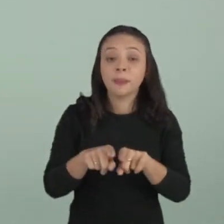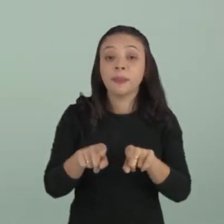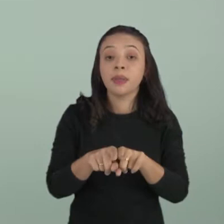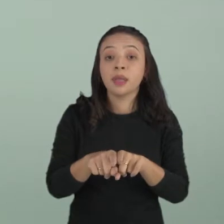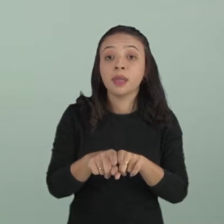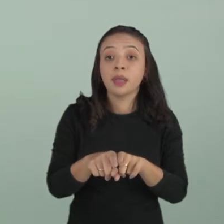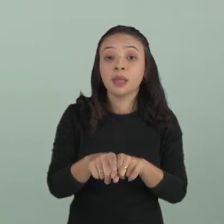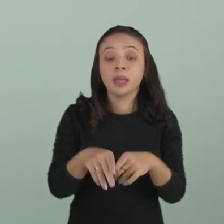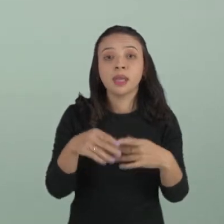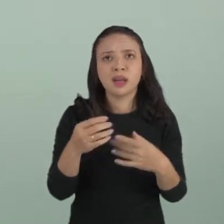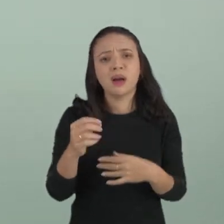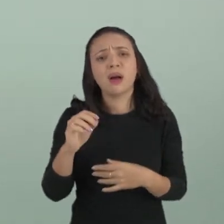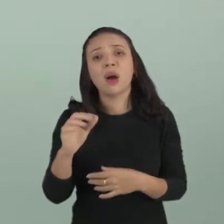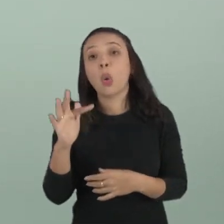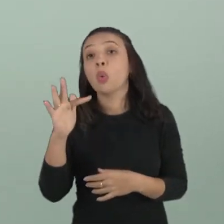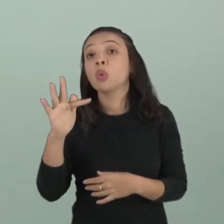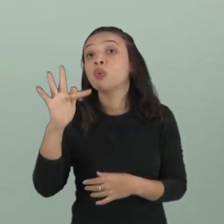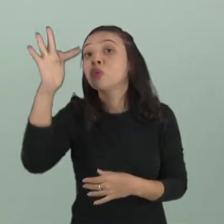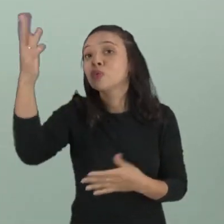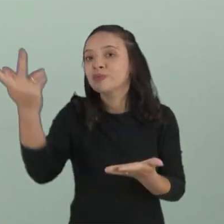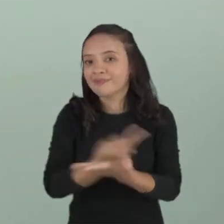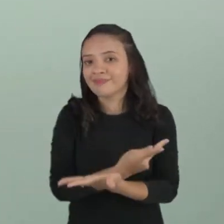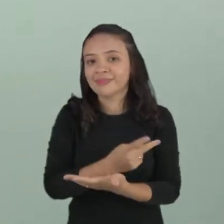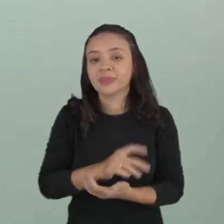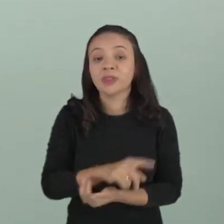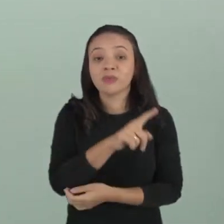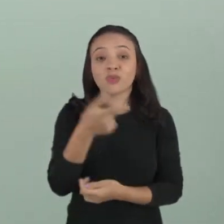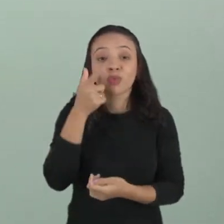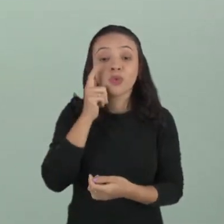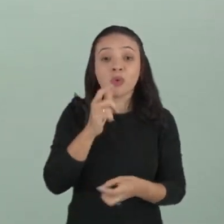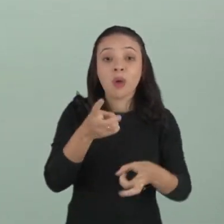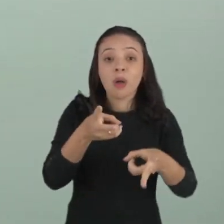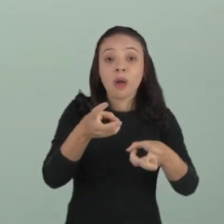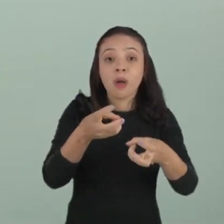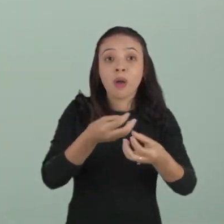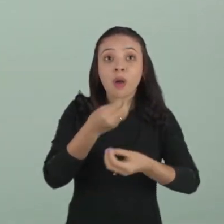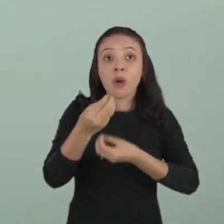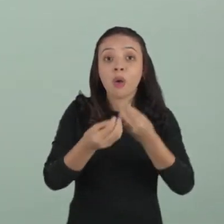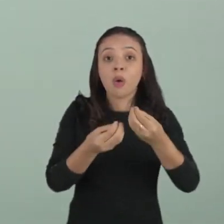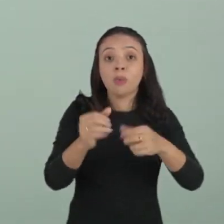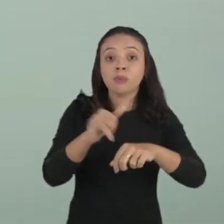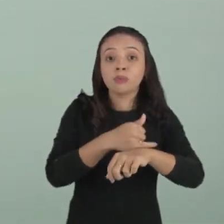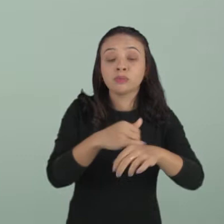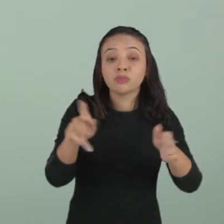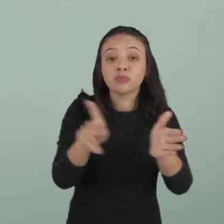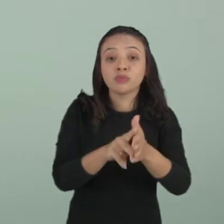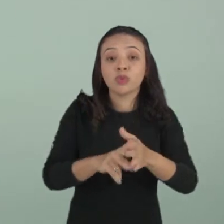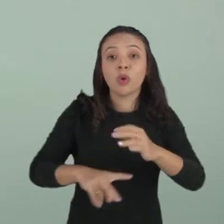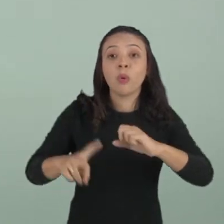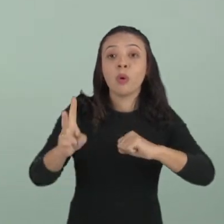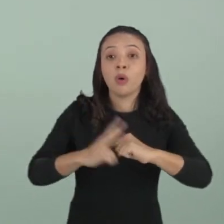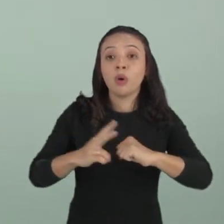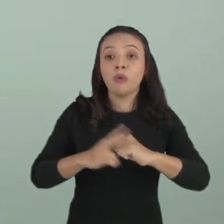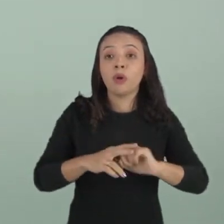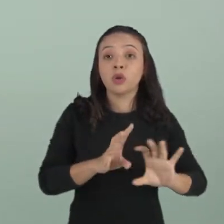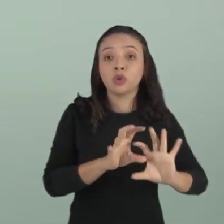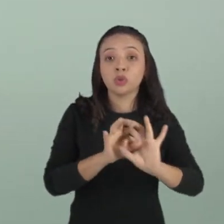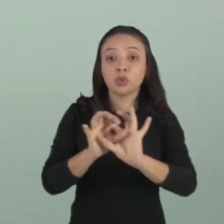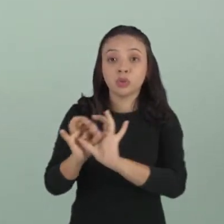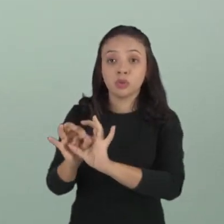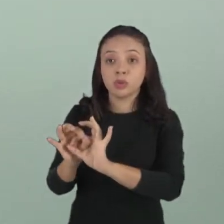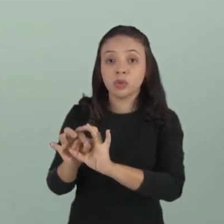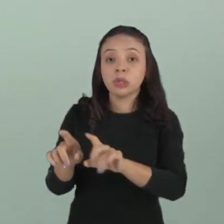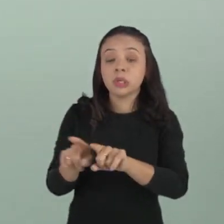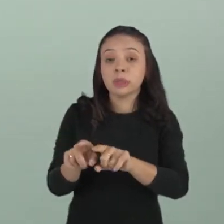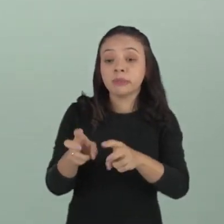ocorrem, ainda ocorrerão, que você consiga identificar a forma verbal no contexto e observe